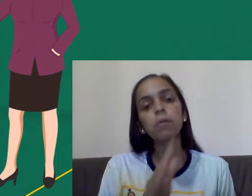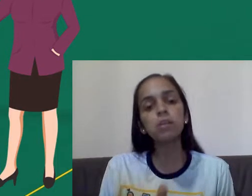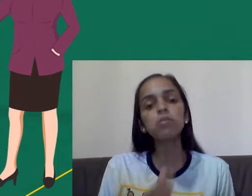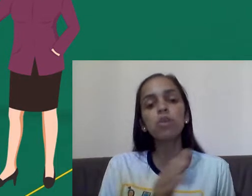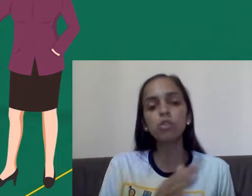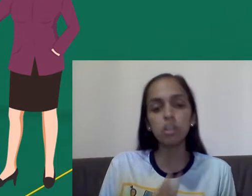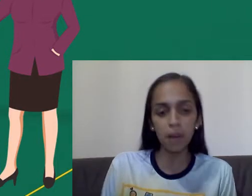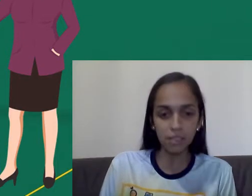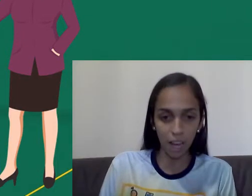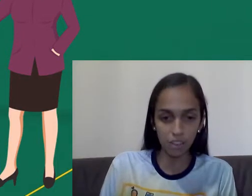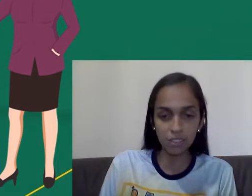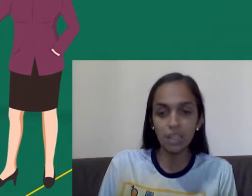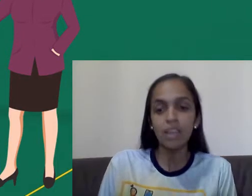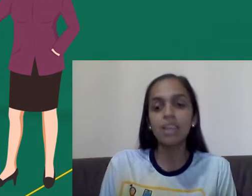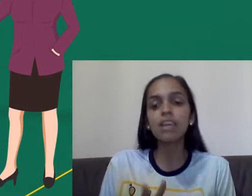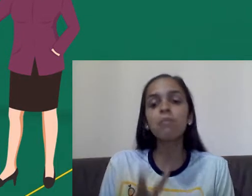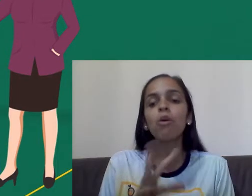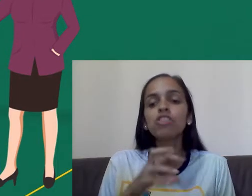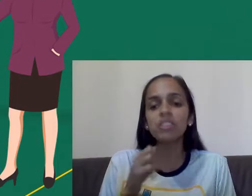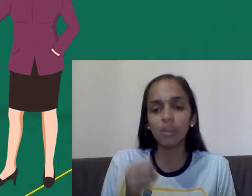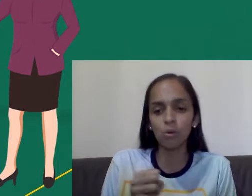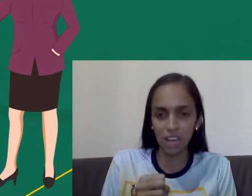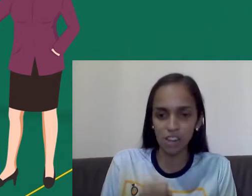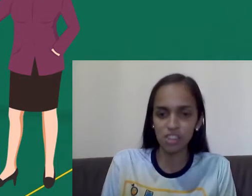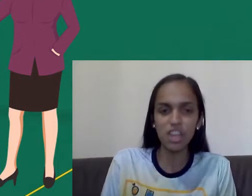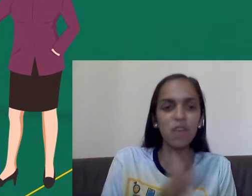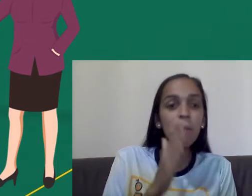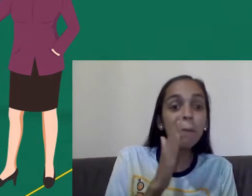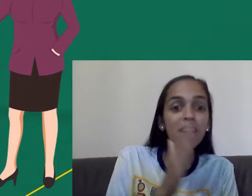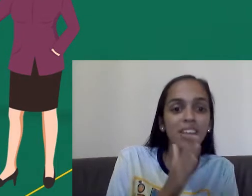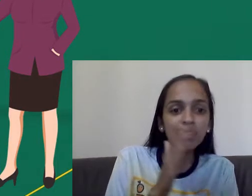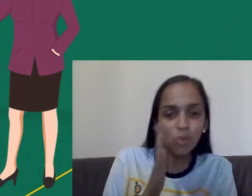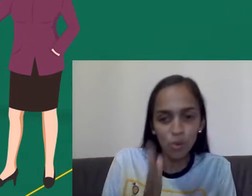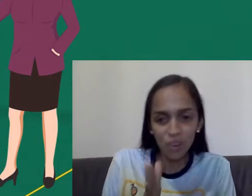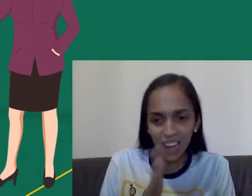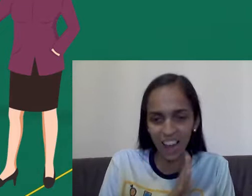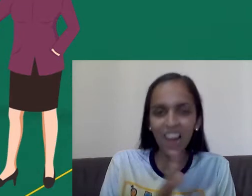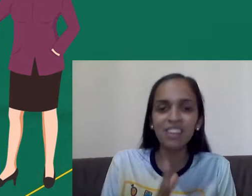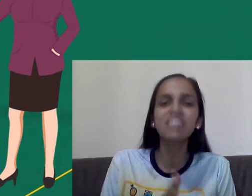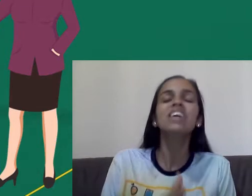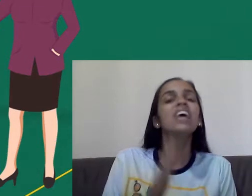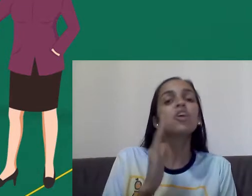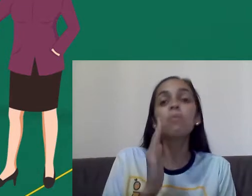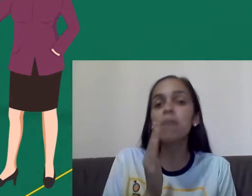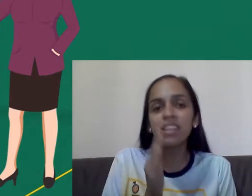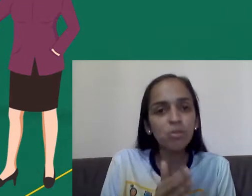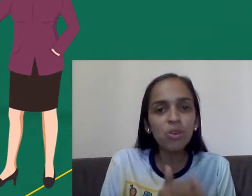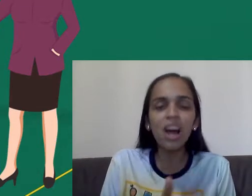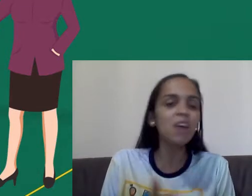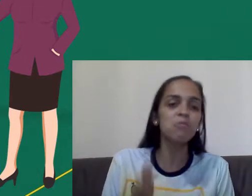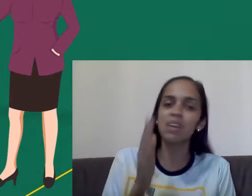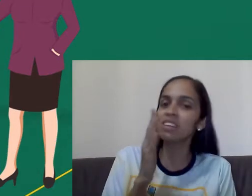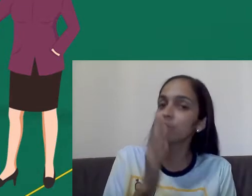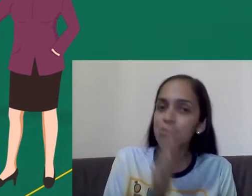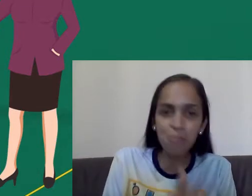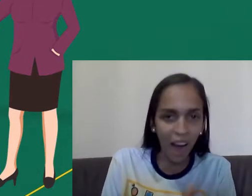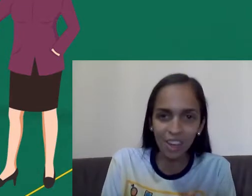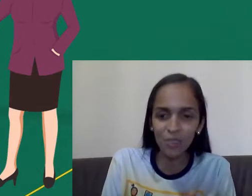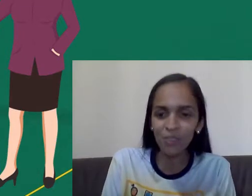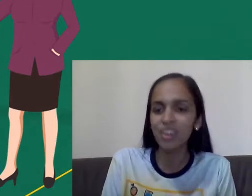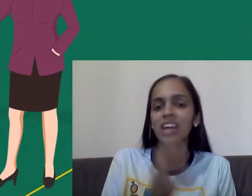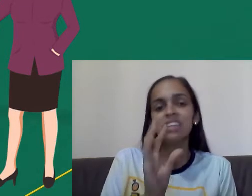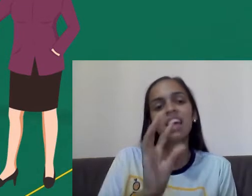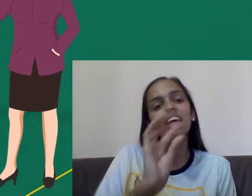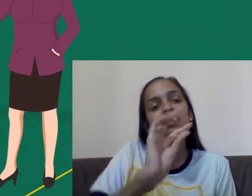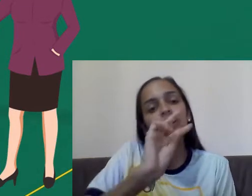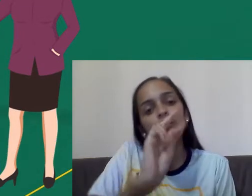E aí nós podemos ver outras paisagens em que mostra esse contraste. Em um mesmo lugar, em um mesmo lugar, em um mesmo